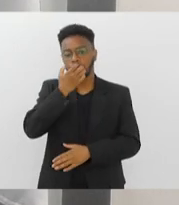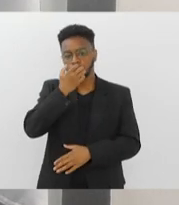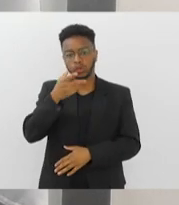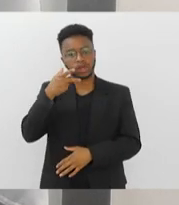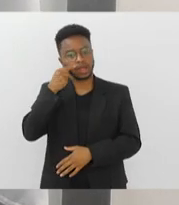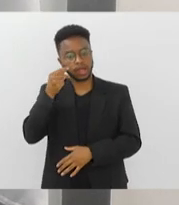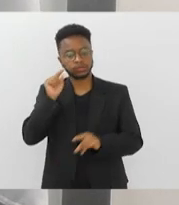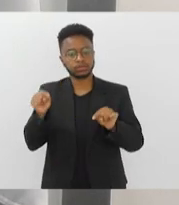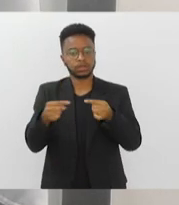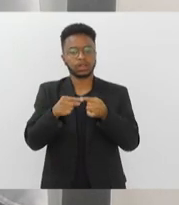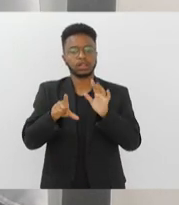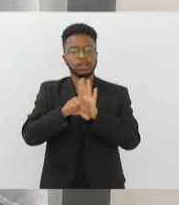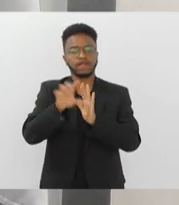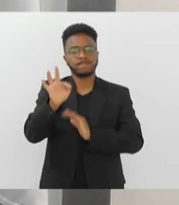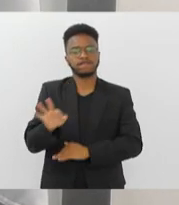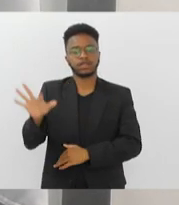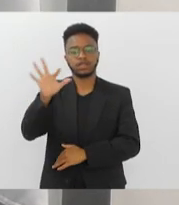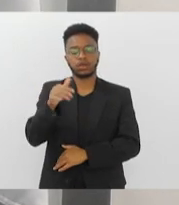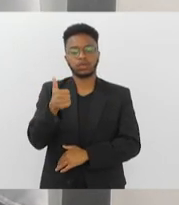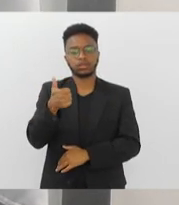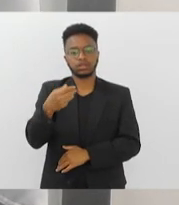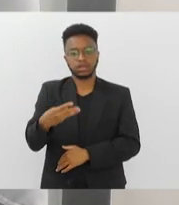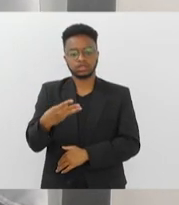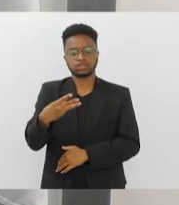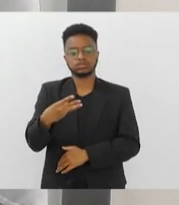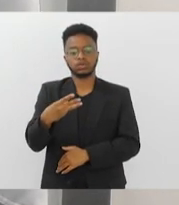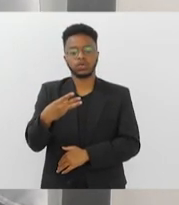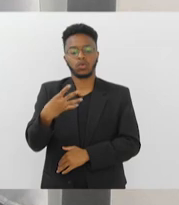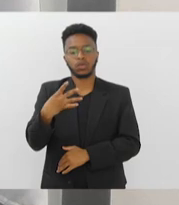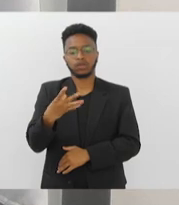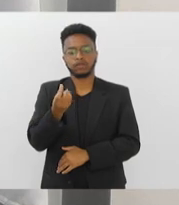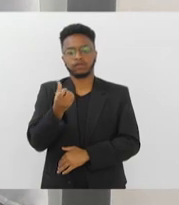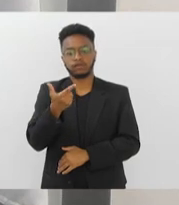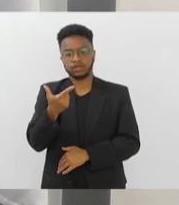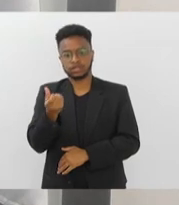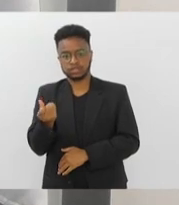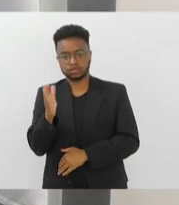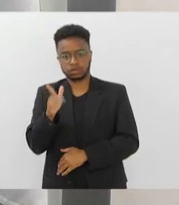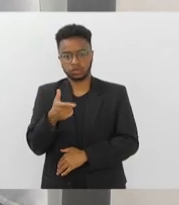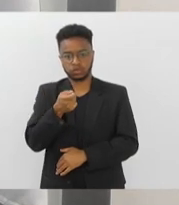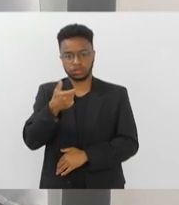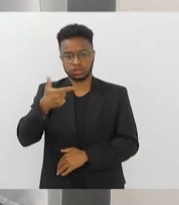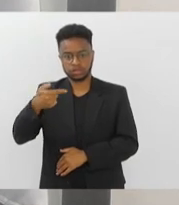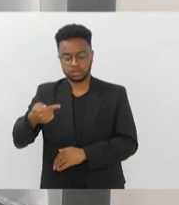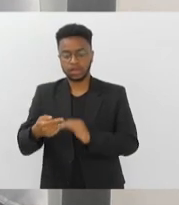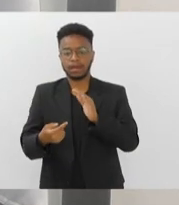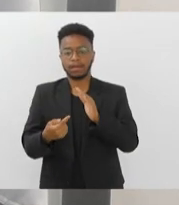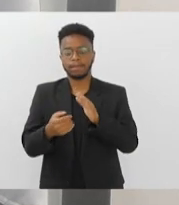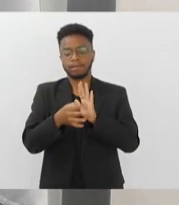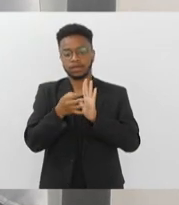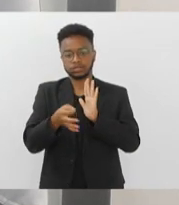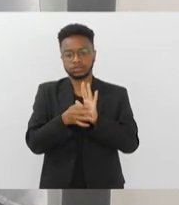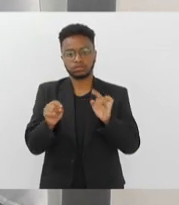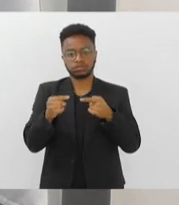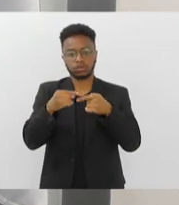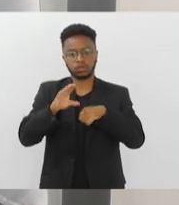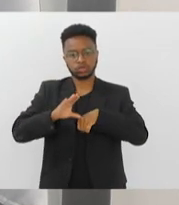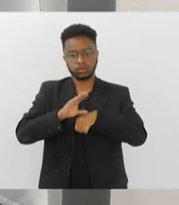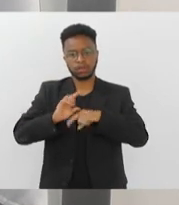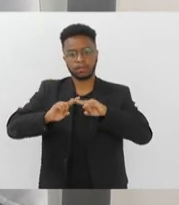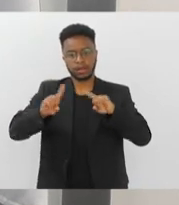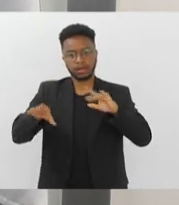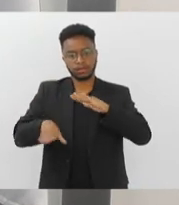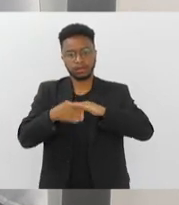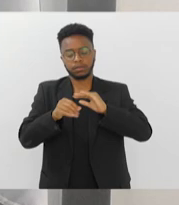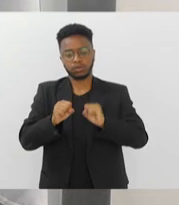Federal 13.426 de 2017. O parecer é pela constitucionalidade com emenda em discussão. Não havendo